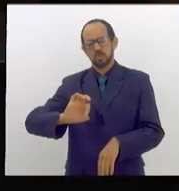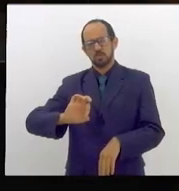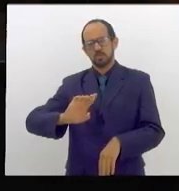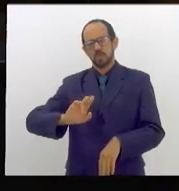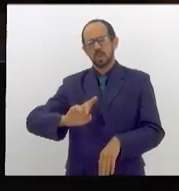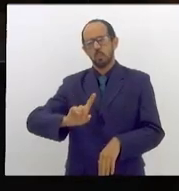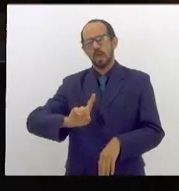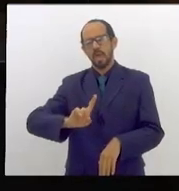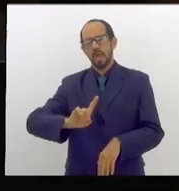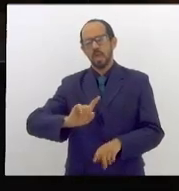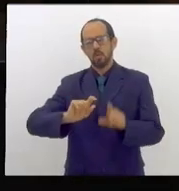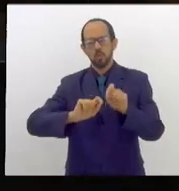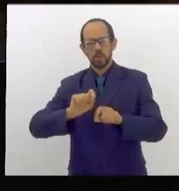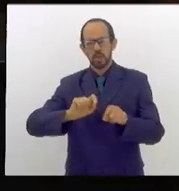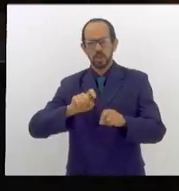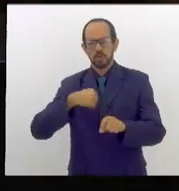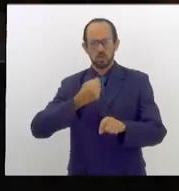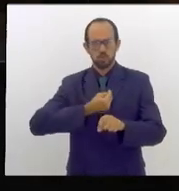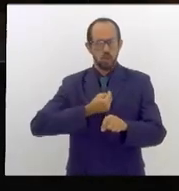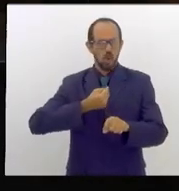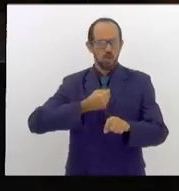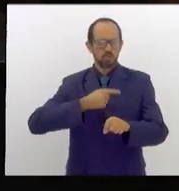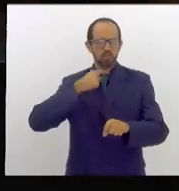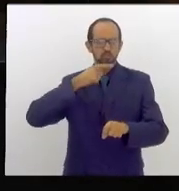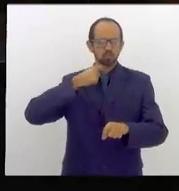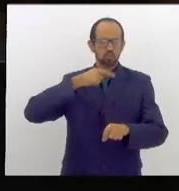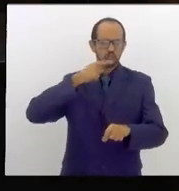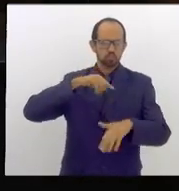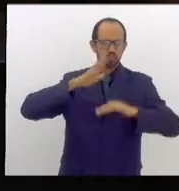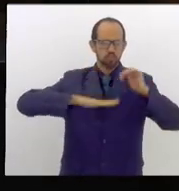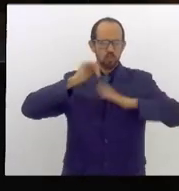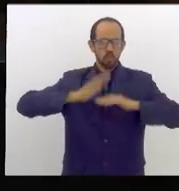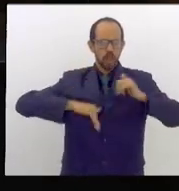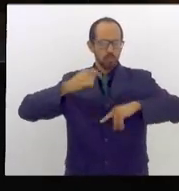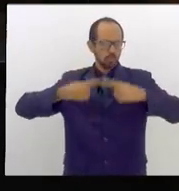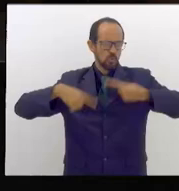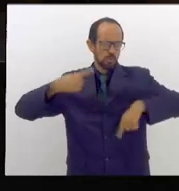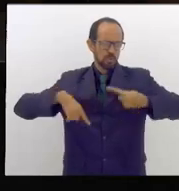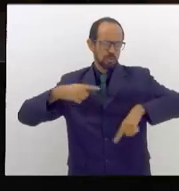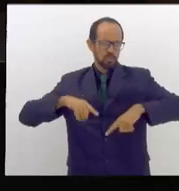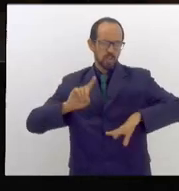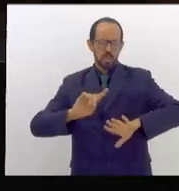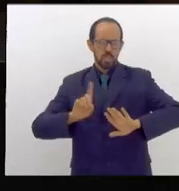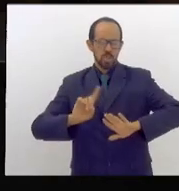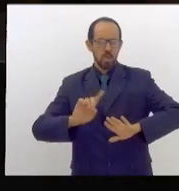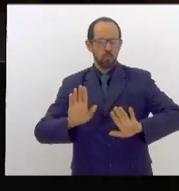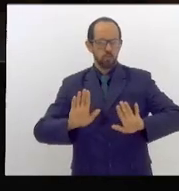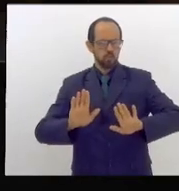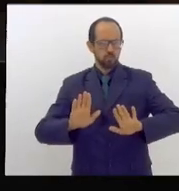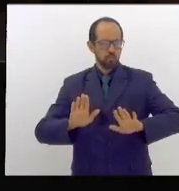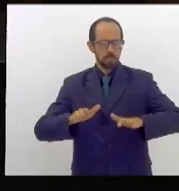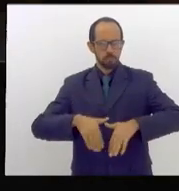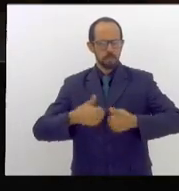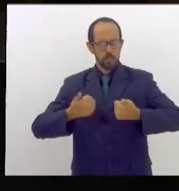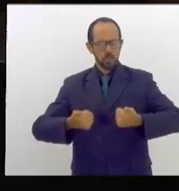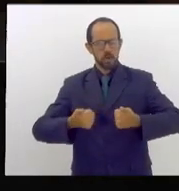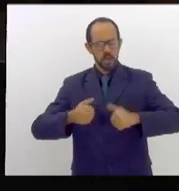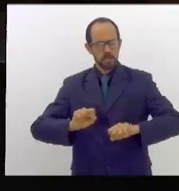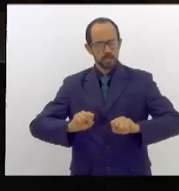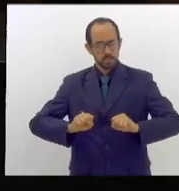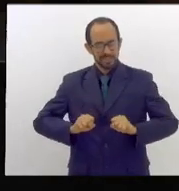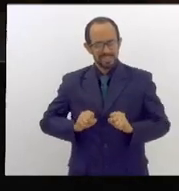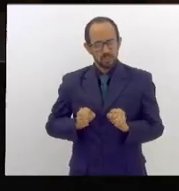que nós questionassemos o aumento em qualquer política que seja para melhorar a situação de segurança